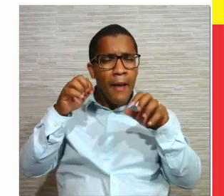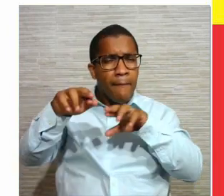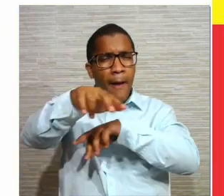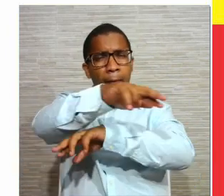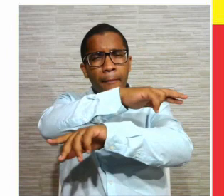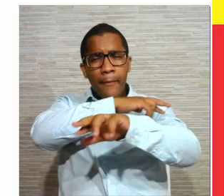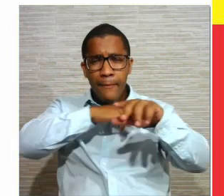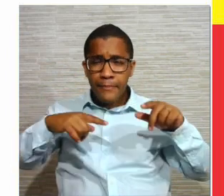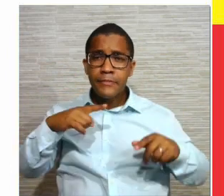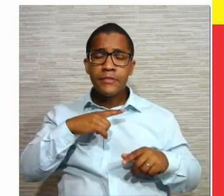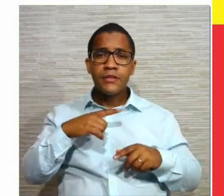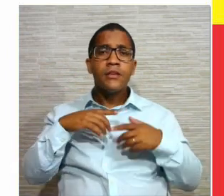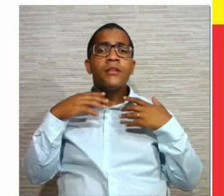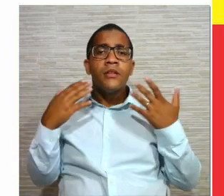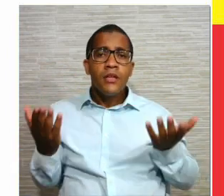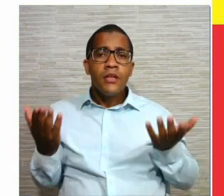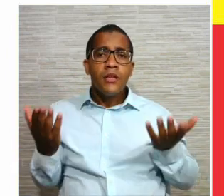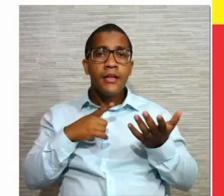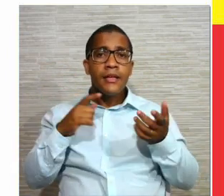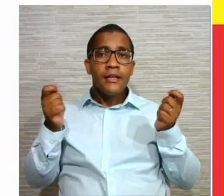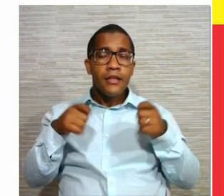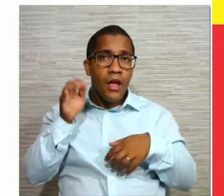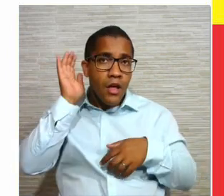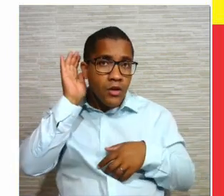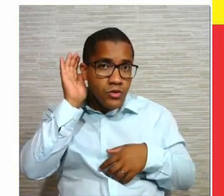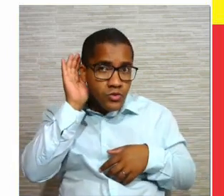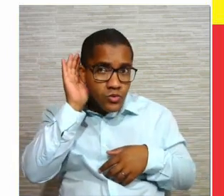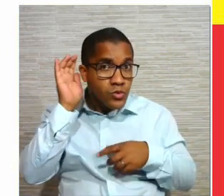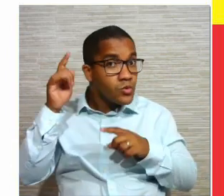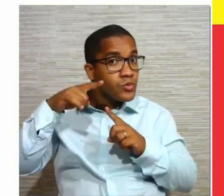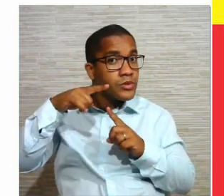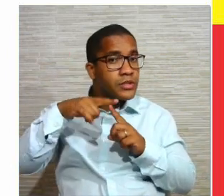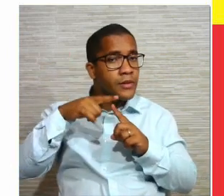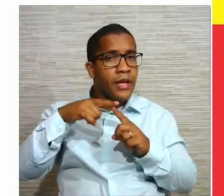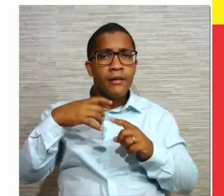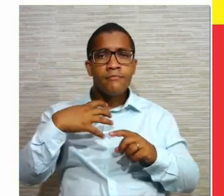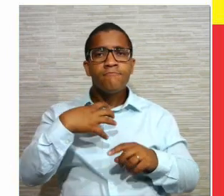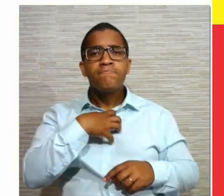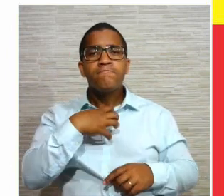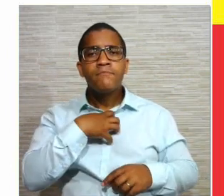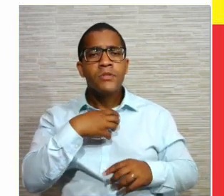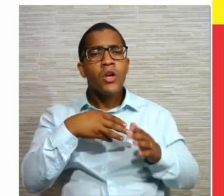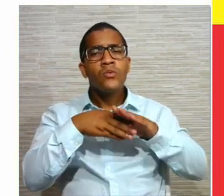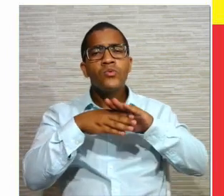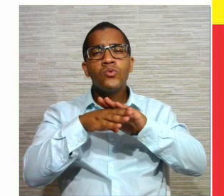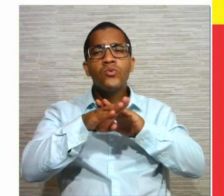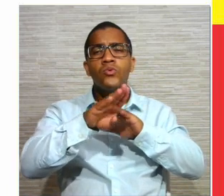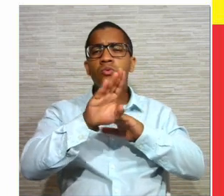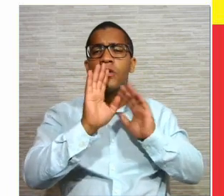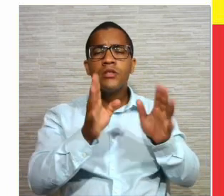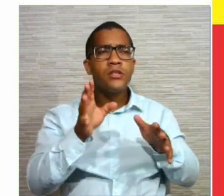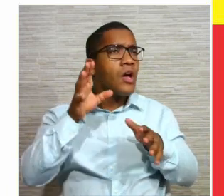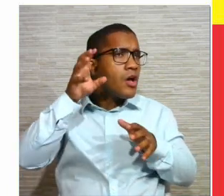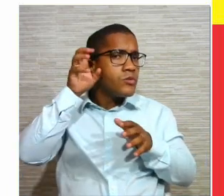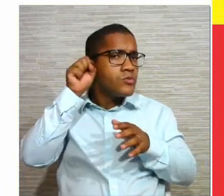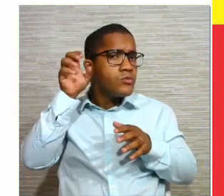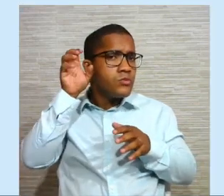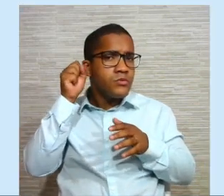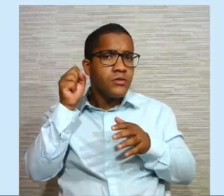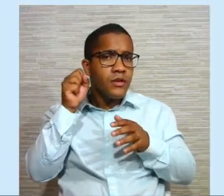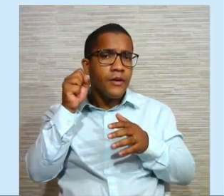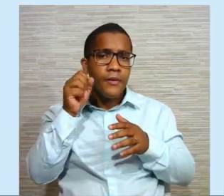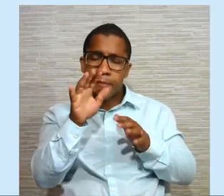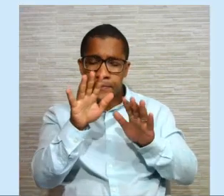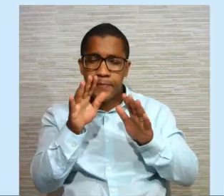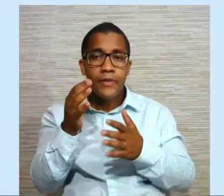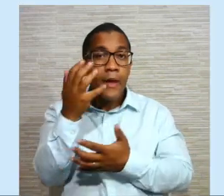que a escuta seja mais aguçada para o tipo de música que cada pessoa está acostumada a ouvir. Então, assim, a música ela